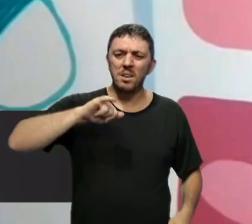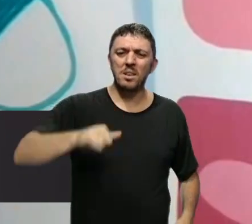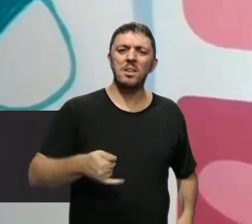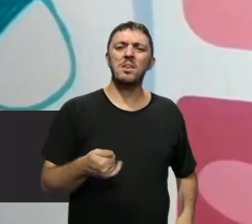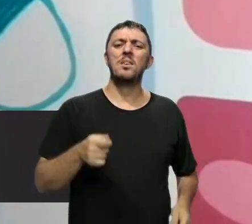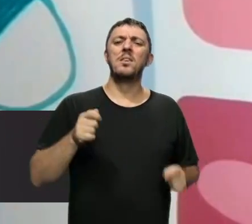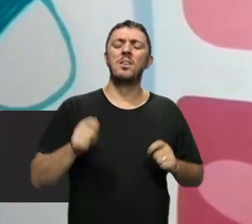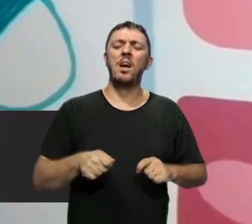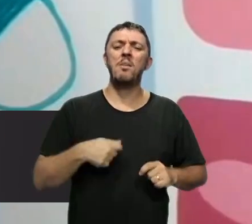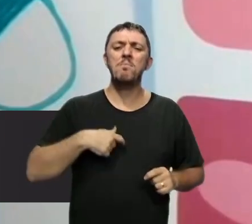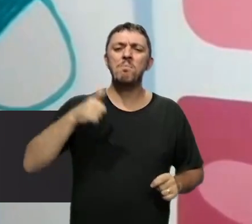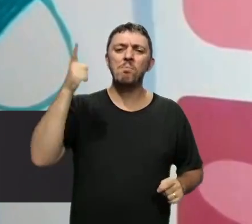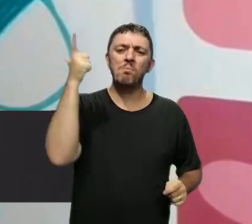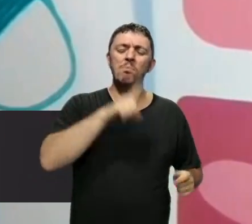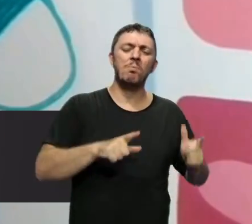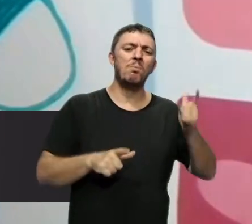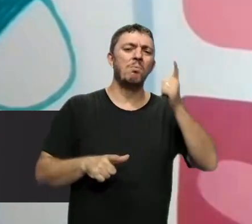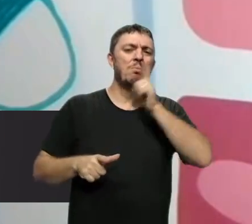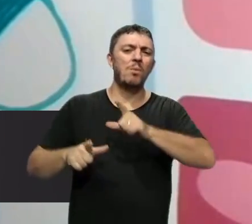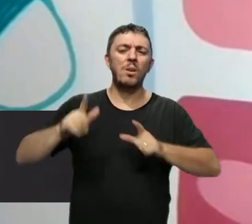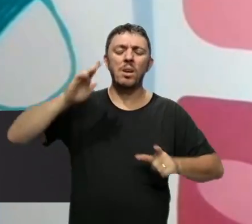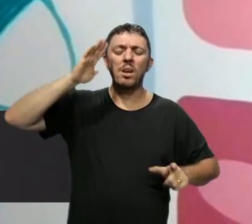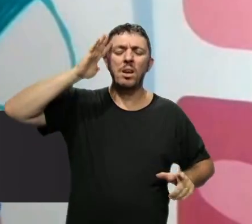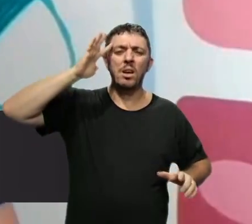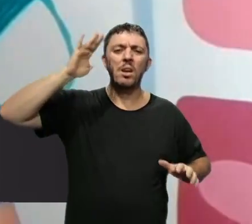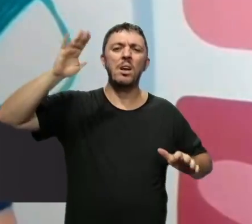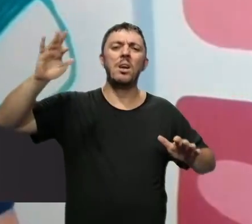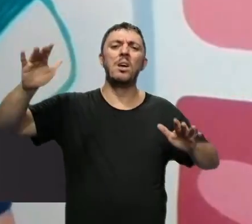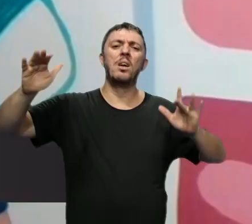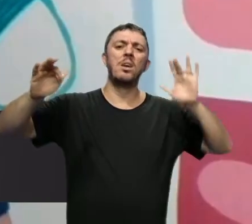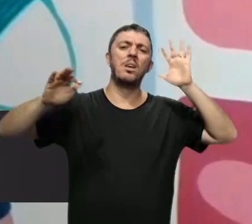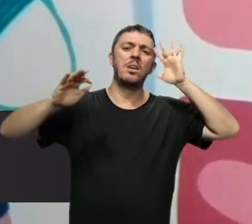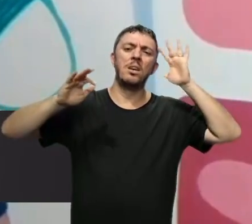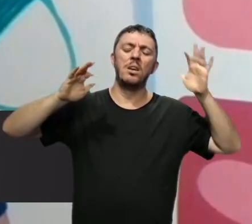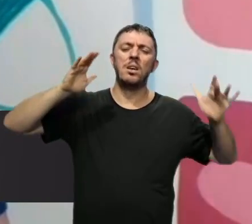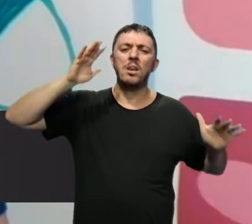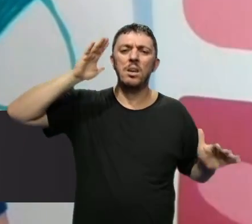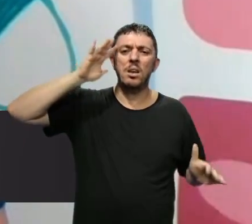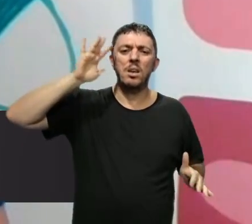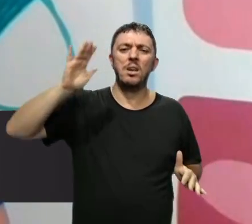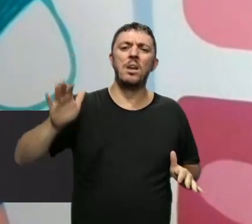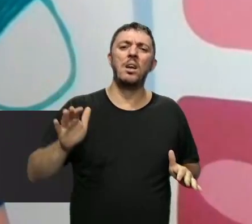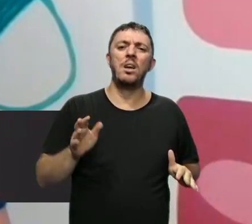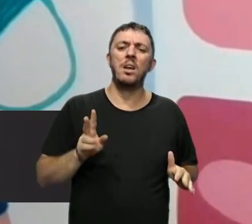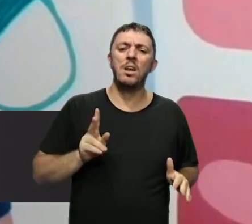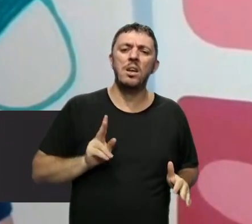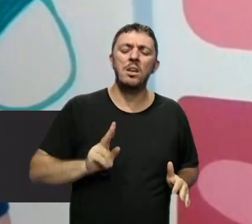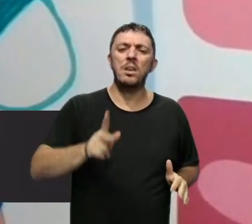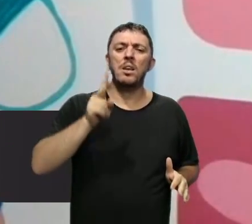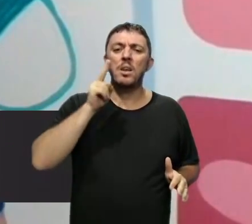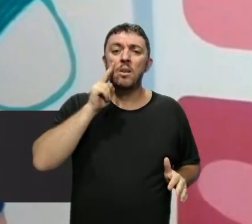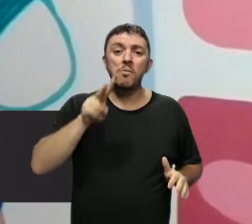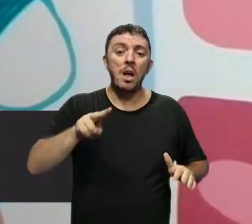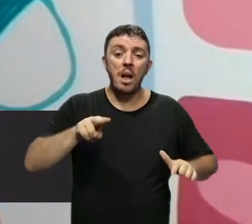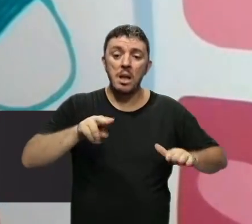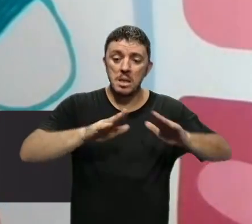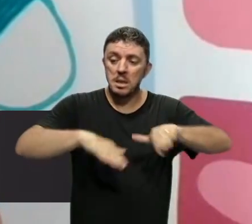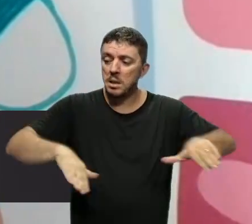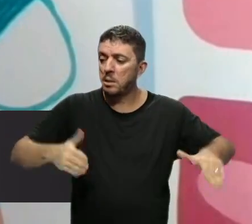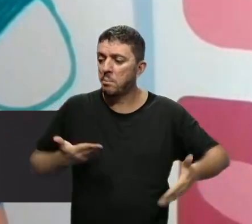conseguir imaginar, e cada dia a gente vai encontrando mais e mais possibilidades, sempre ouvindo muito as crianças, porque as crianças vão dando